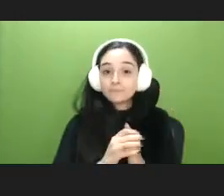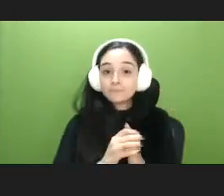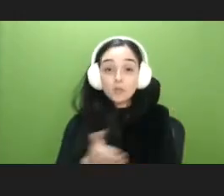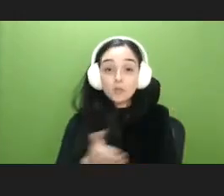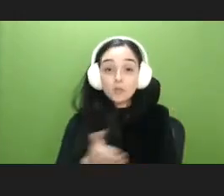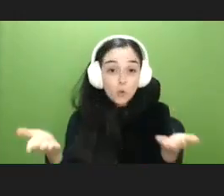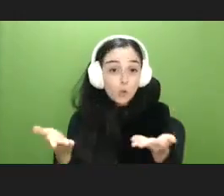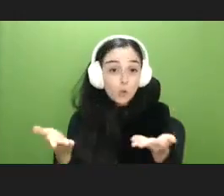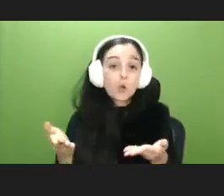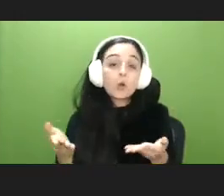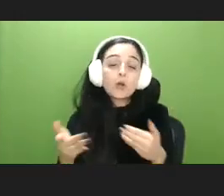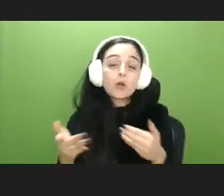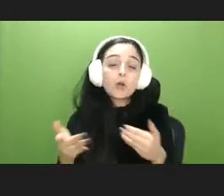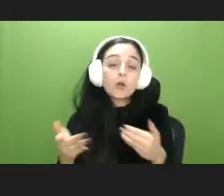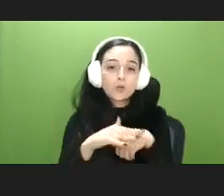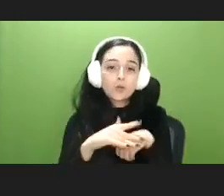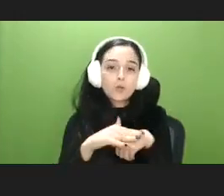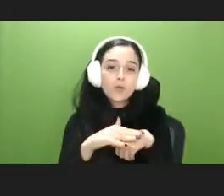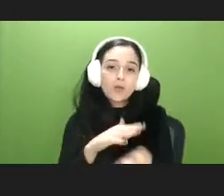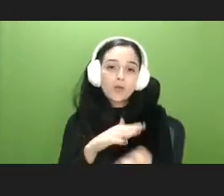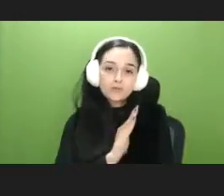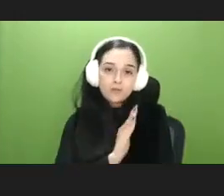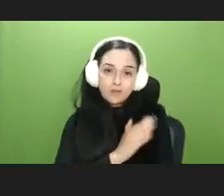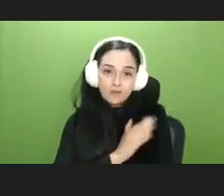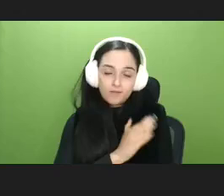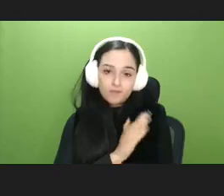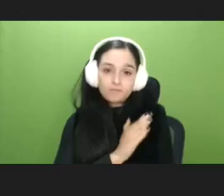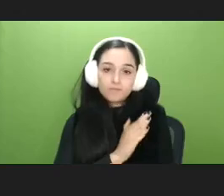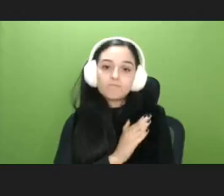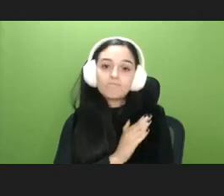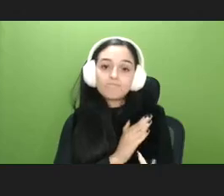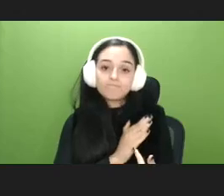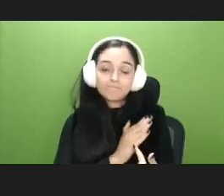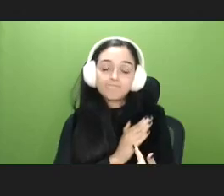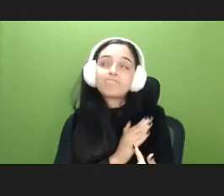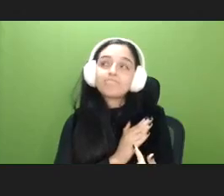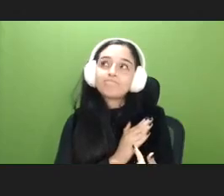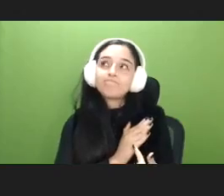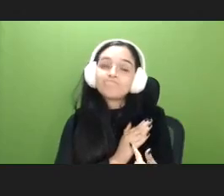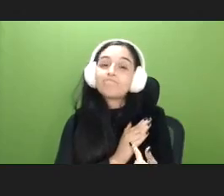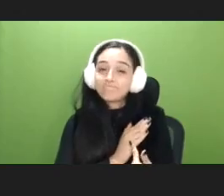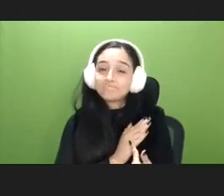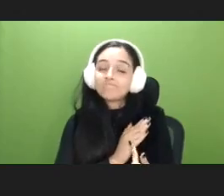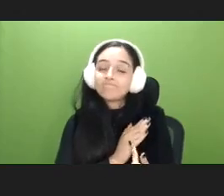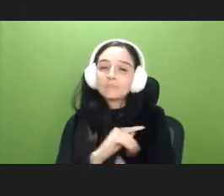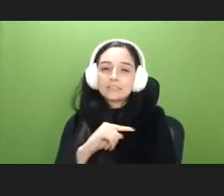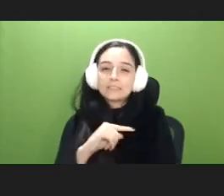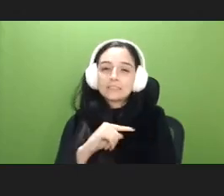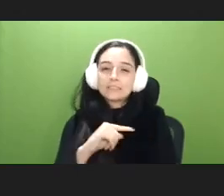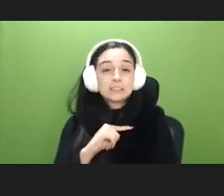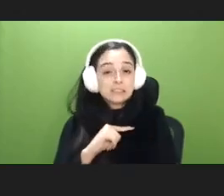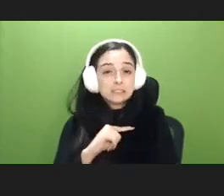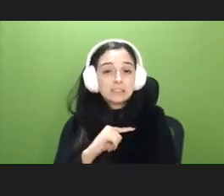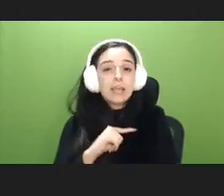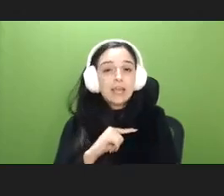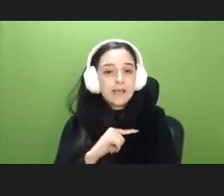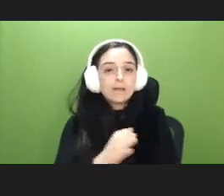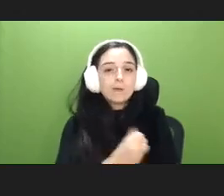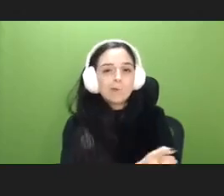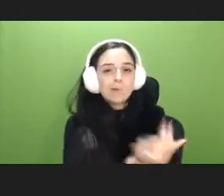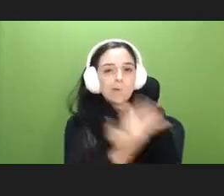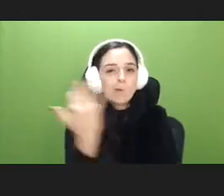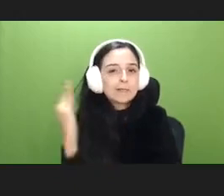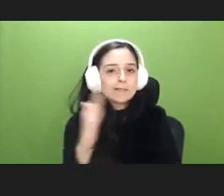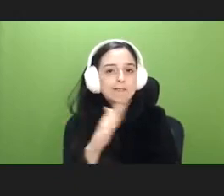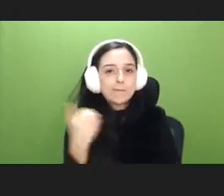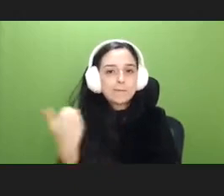cardiovascular, ela responde não só por muitas mortes, né, mas